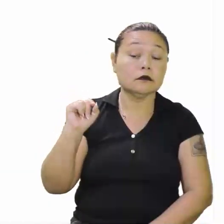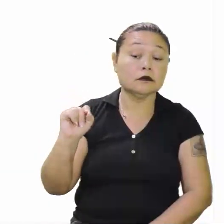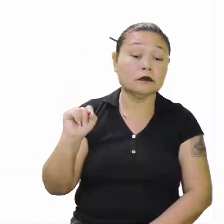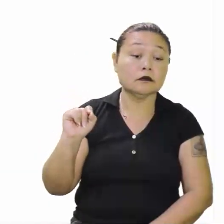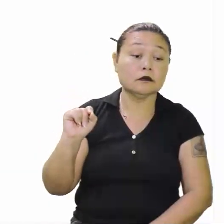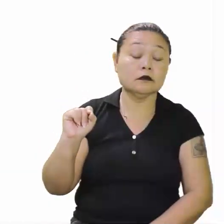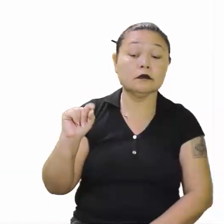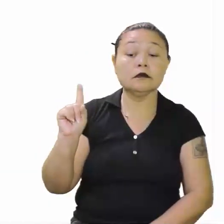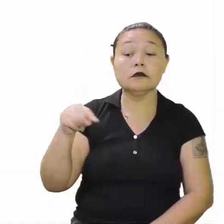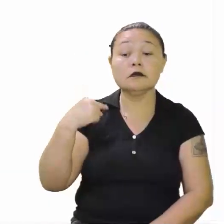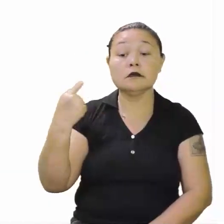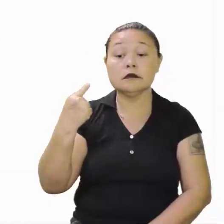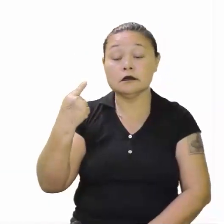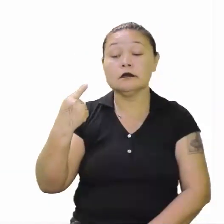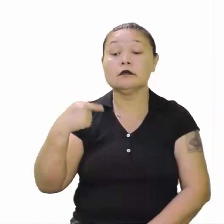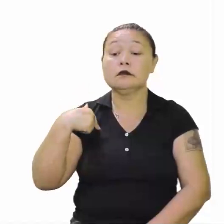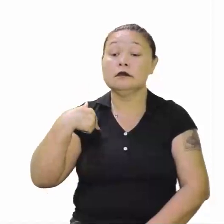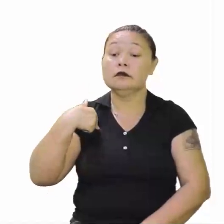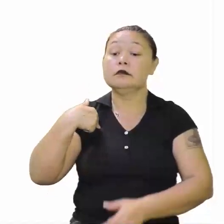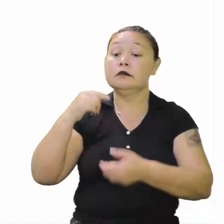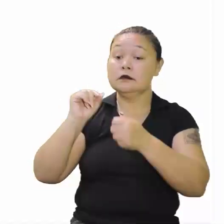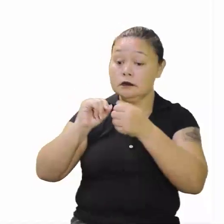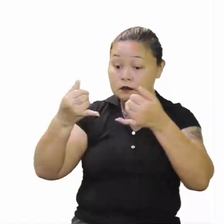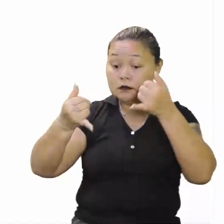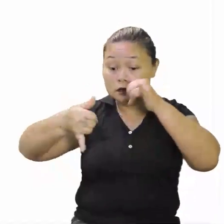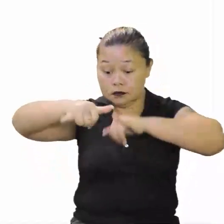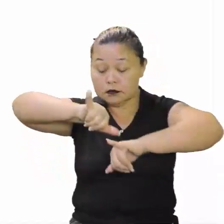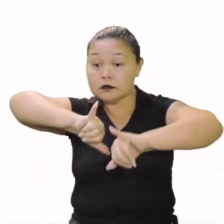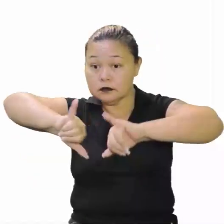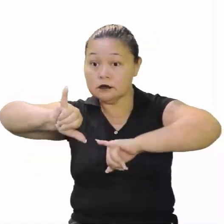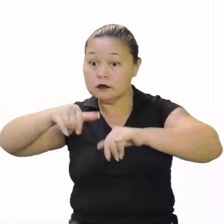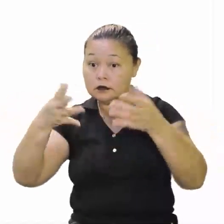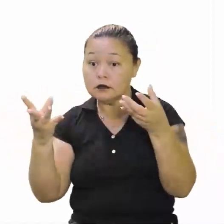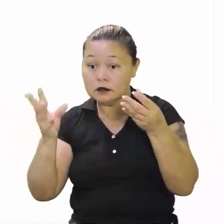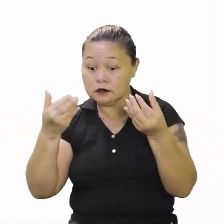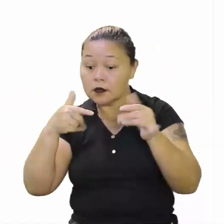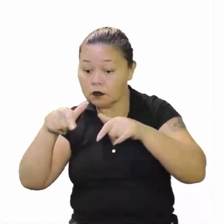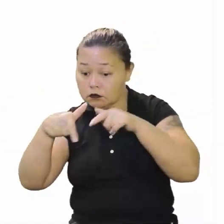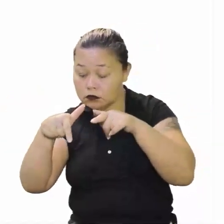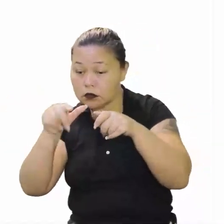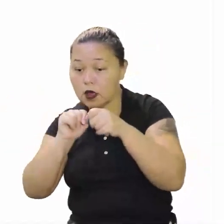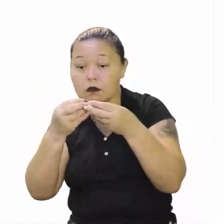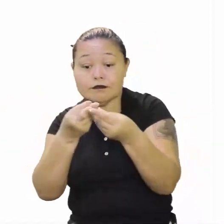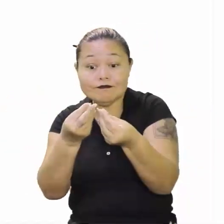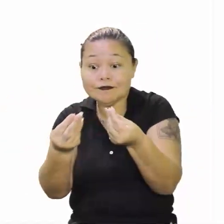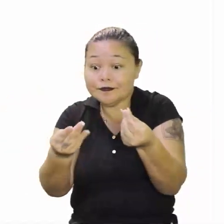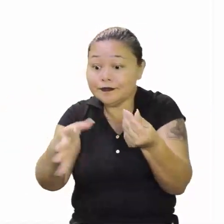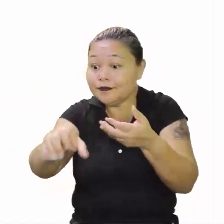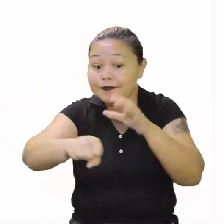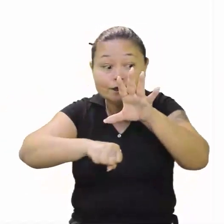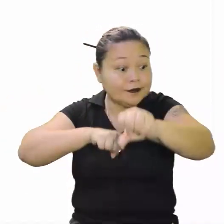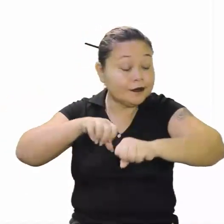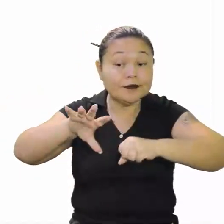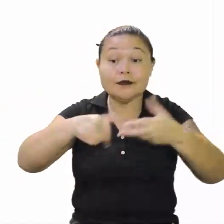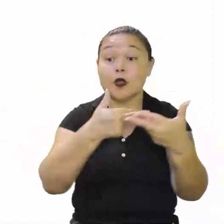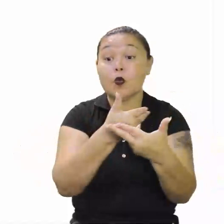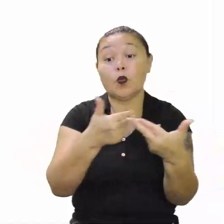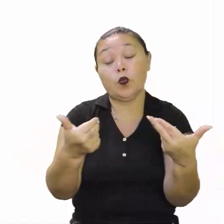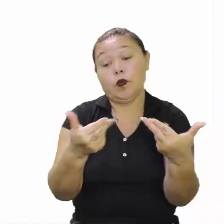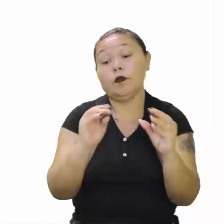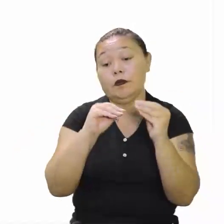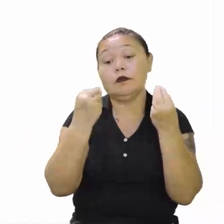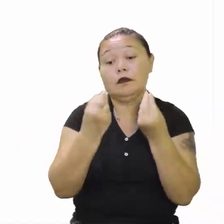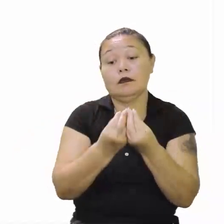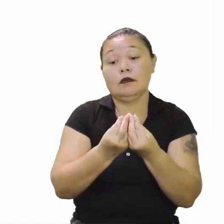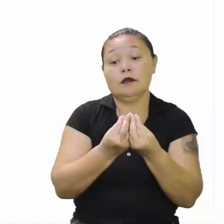quando nós trabalhamos com a química, então nós manuseamos várias